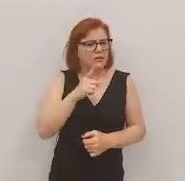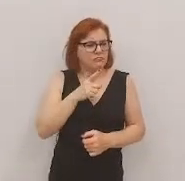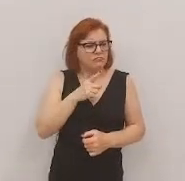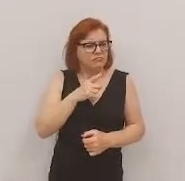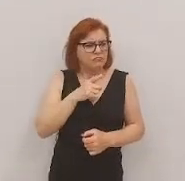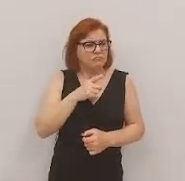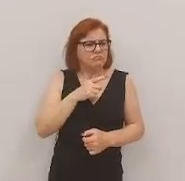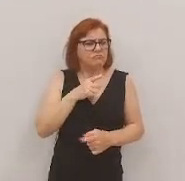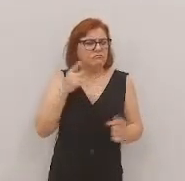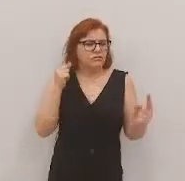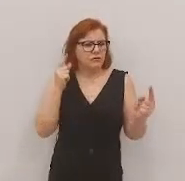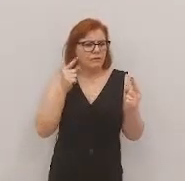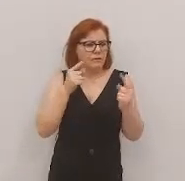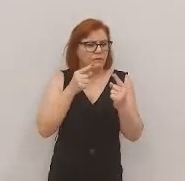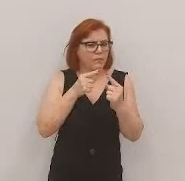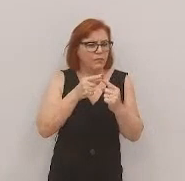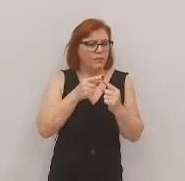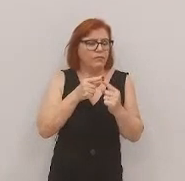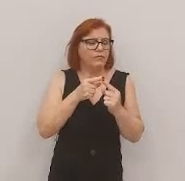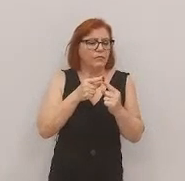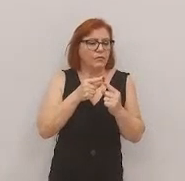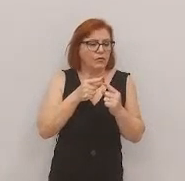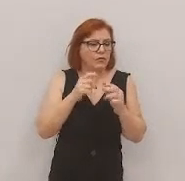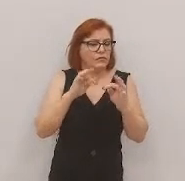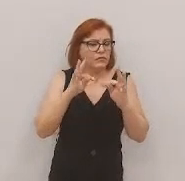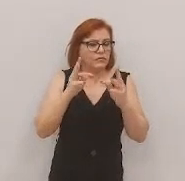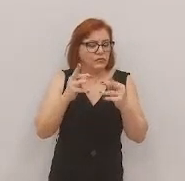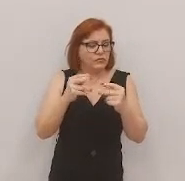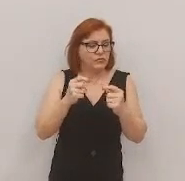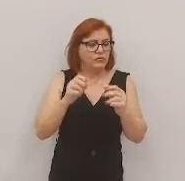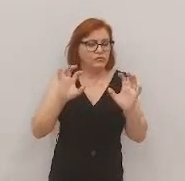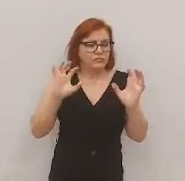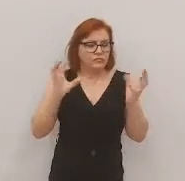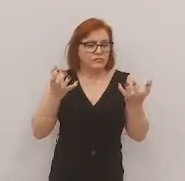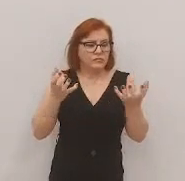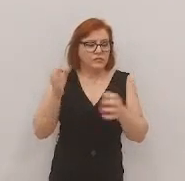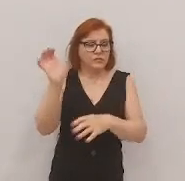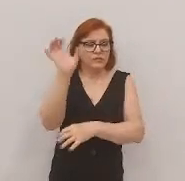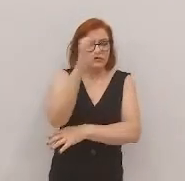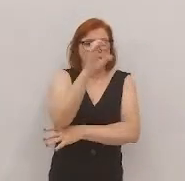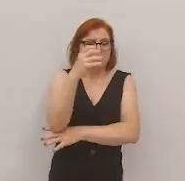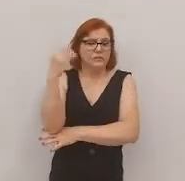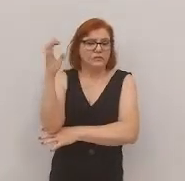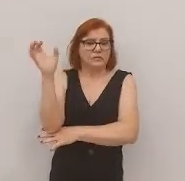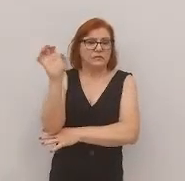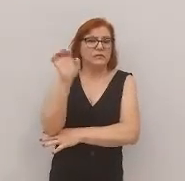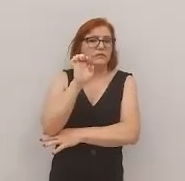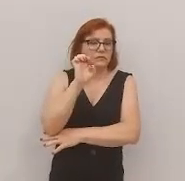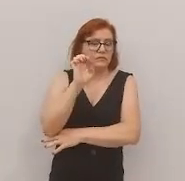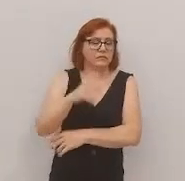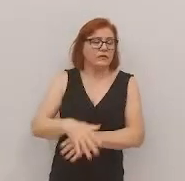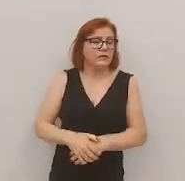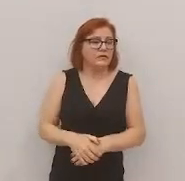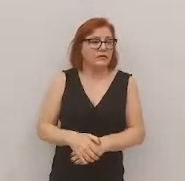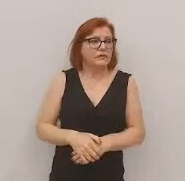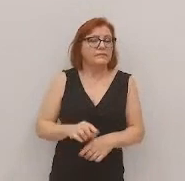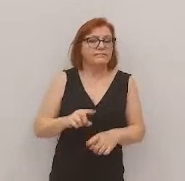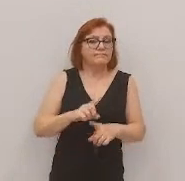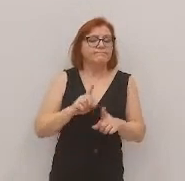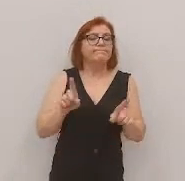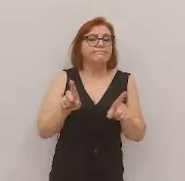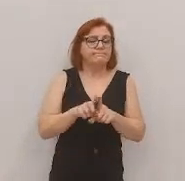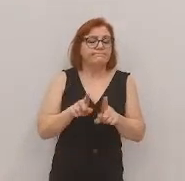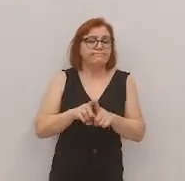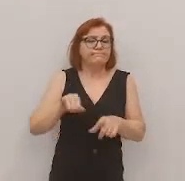um propósito naquela situação ali. Também Jó, o Senhor permitiu